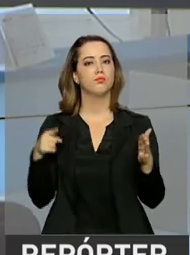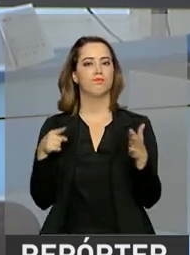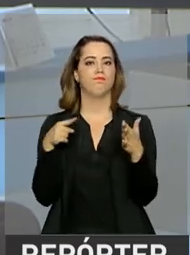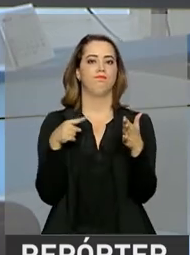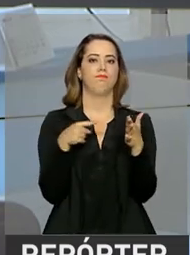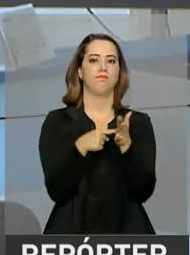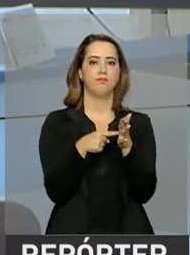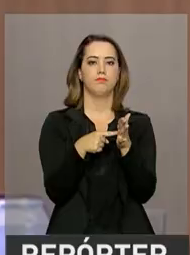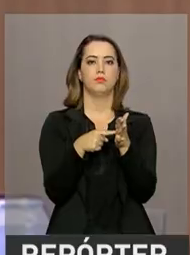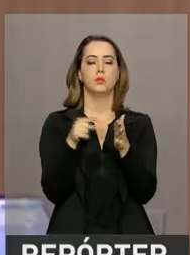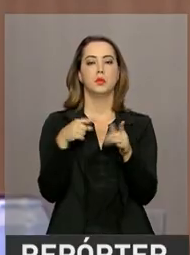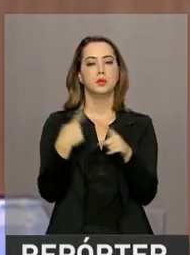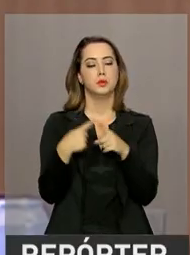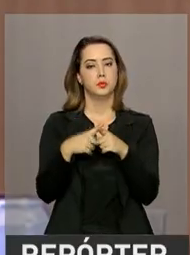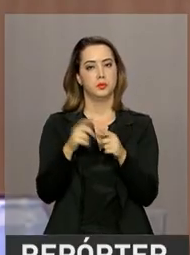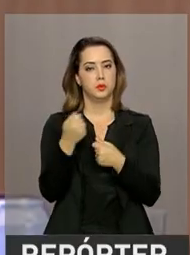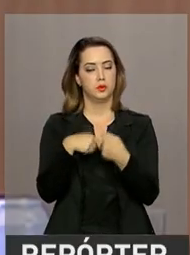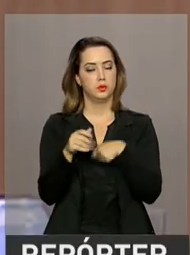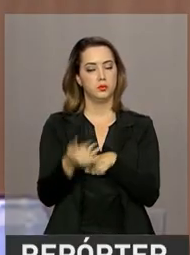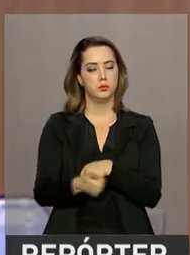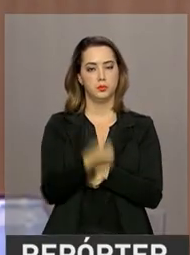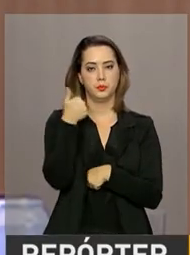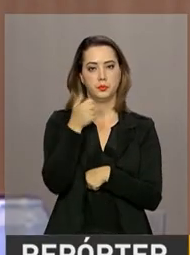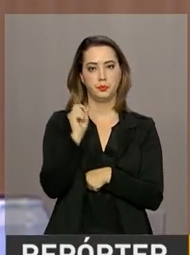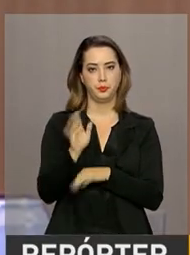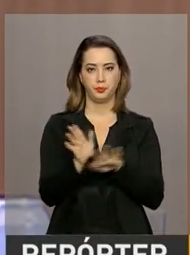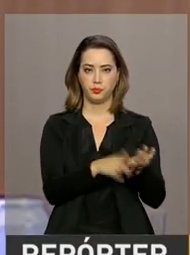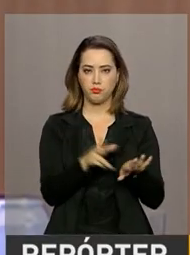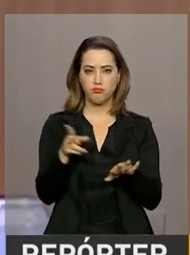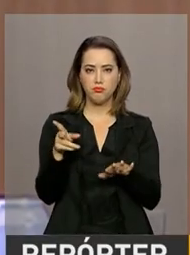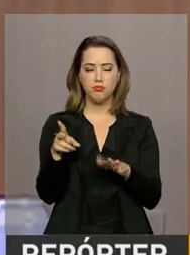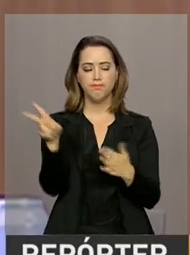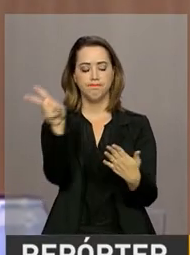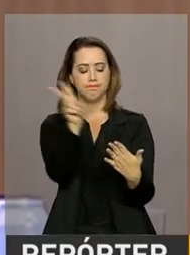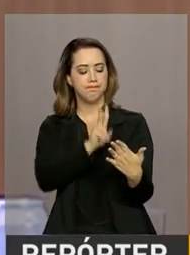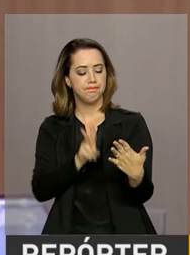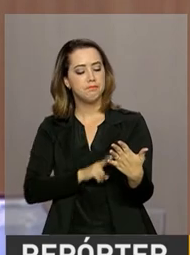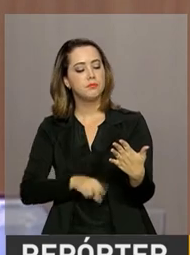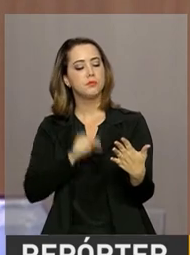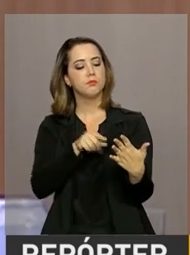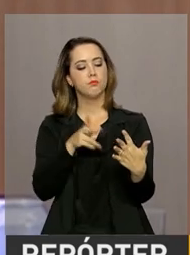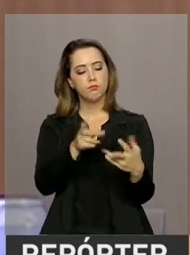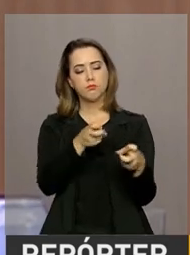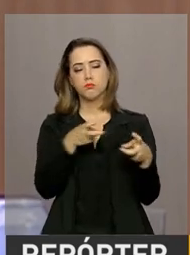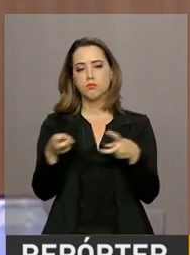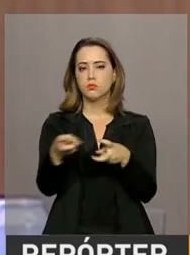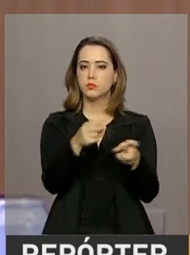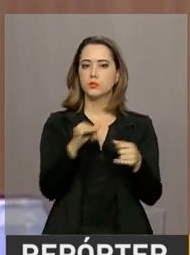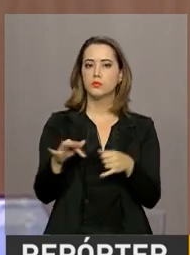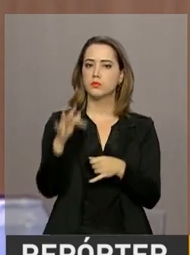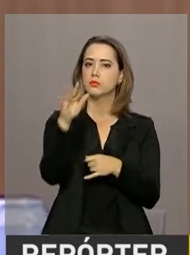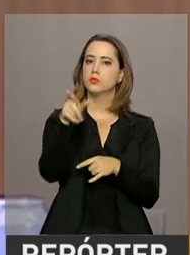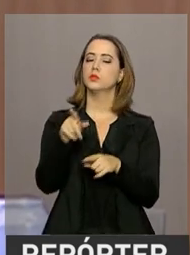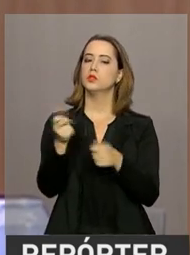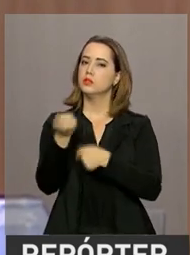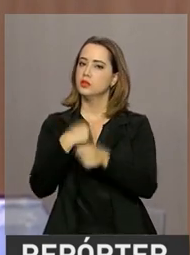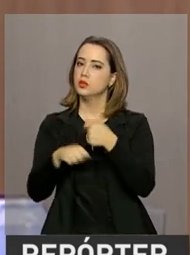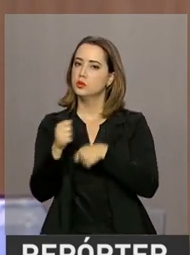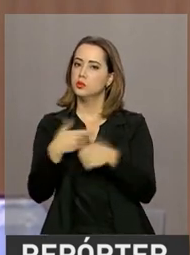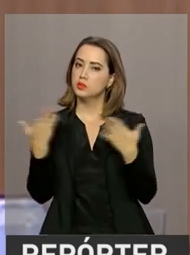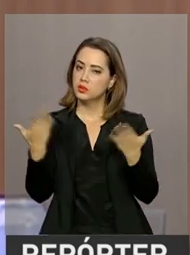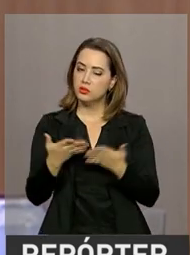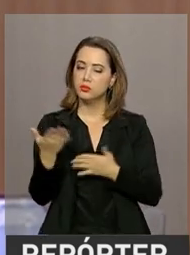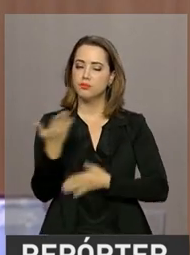de melhora analisando as projeções de inflação e a conjuntura Econômica que vivemos temos as